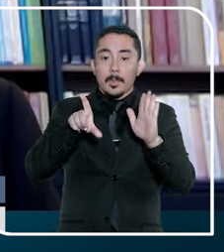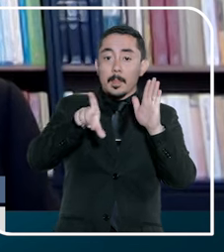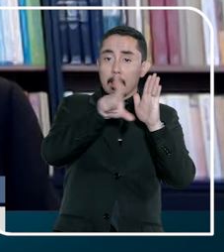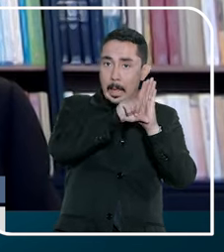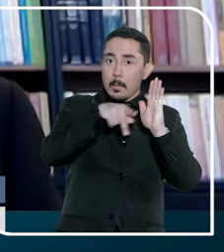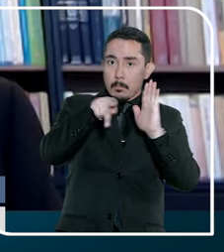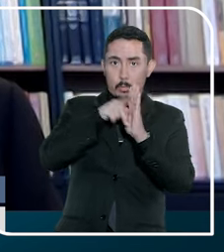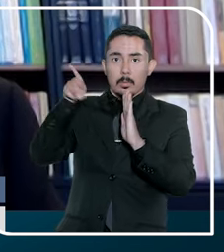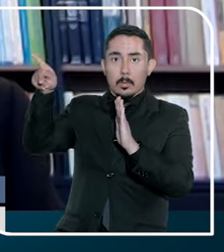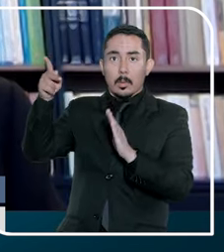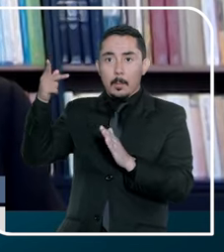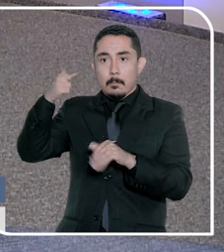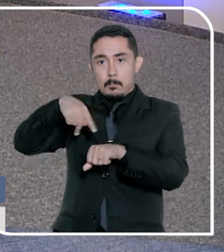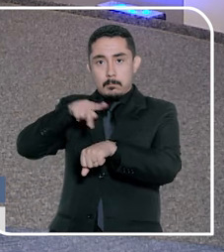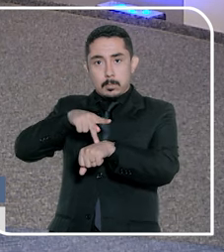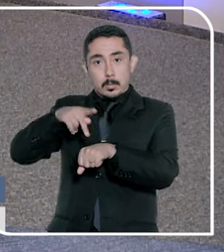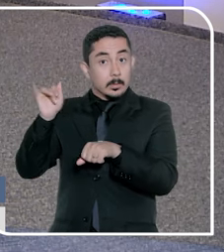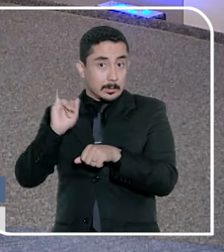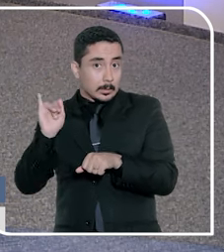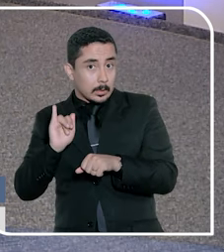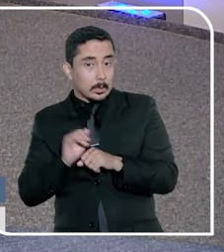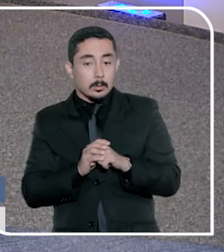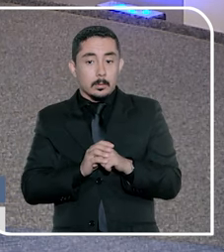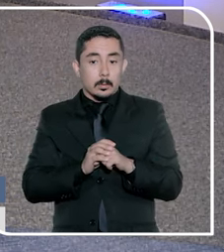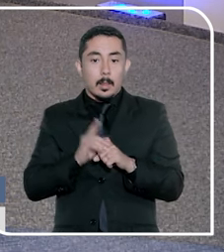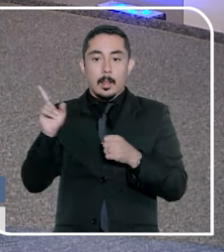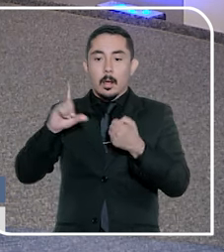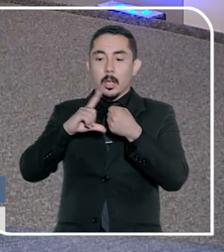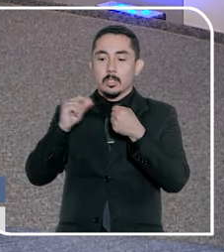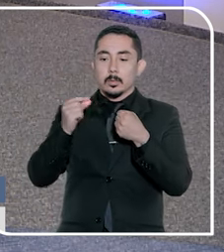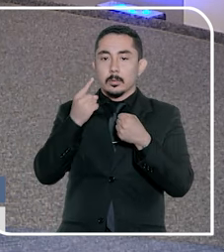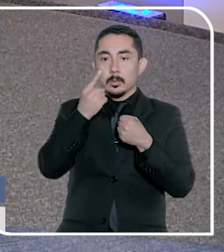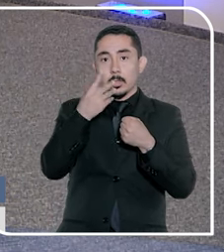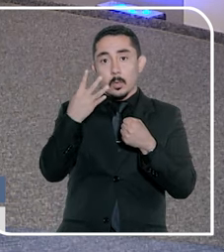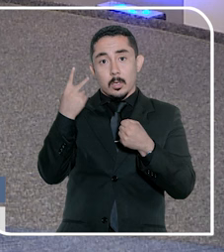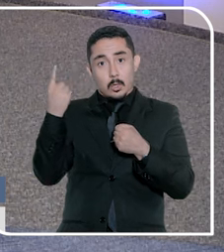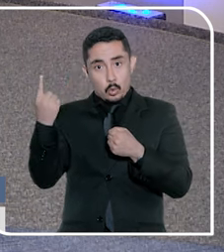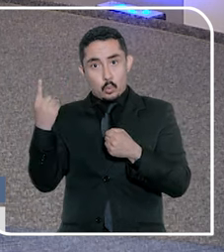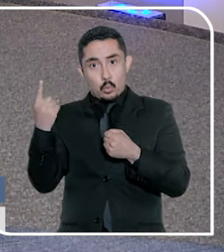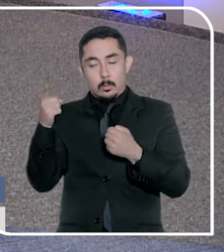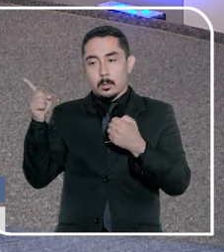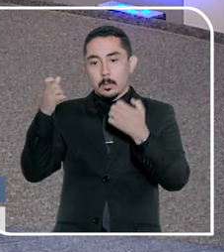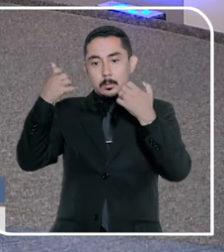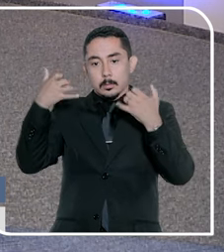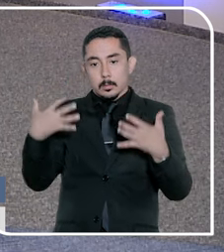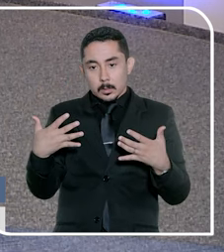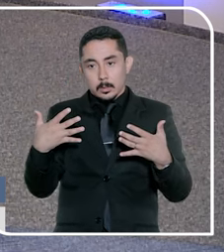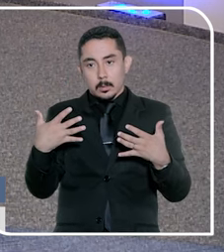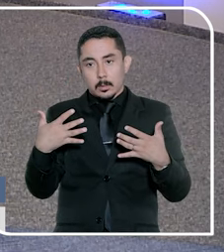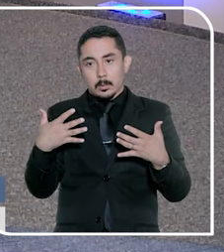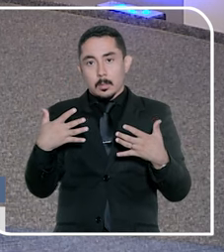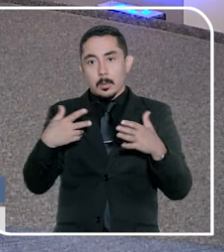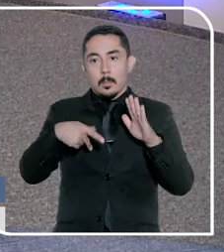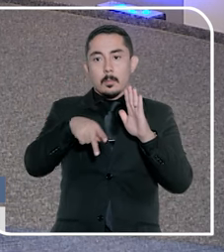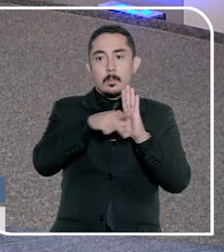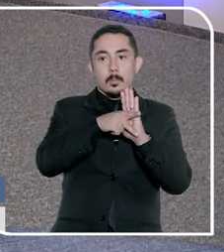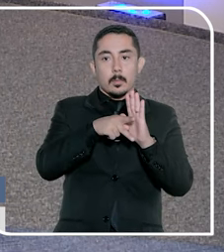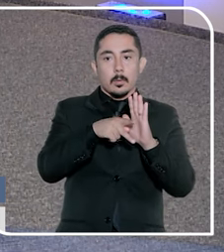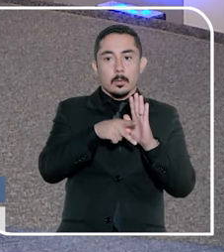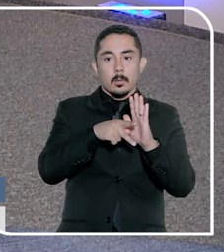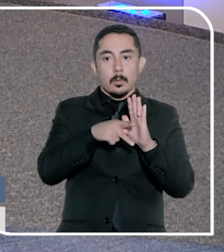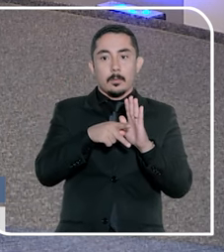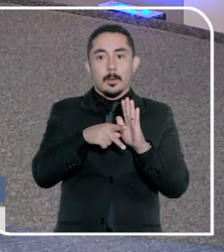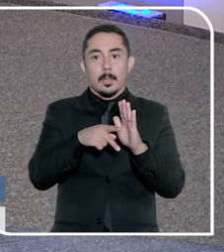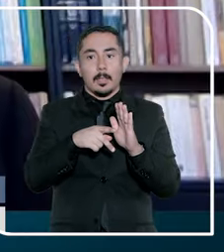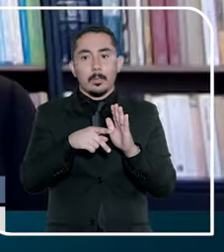italiano no seu artigo 131 diz classifica esses fatos no âmbito da punibilidade e estabelece